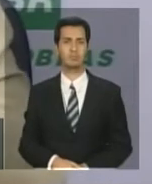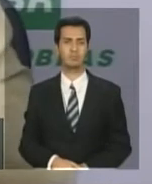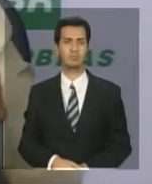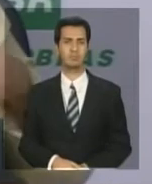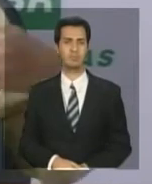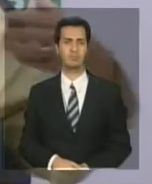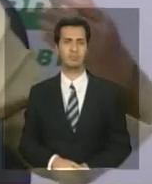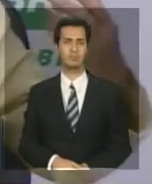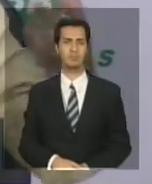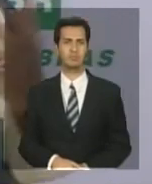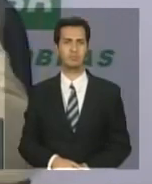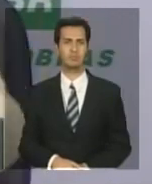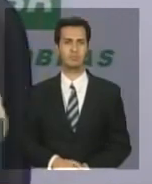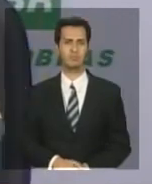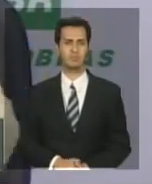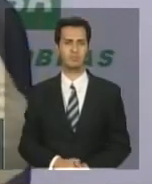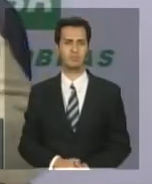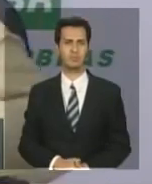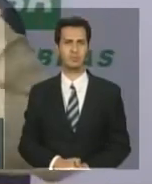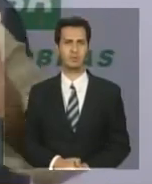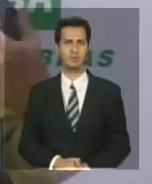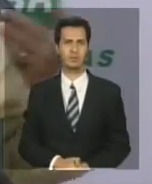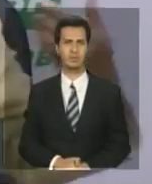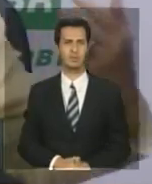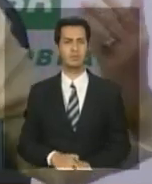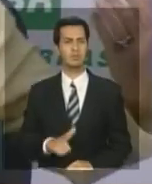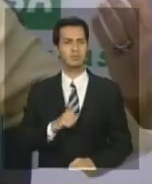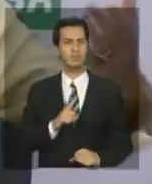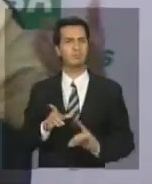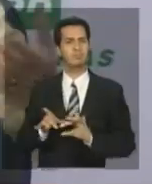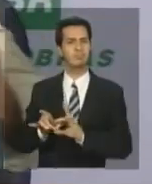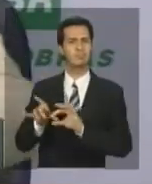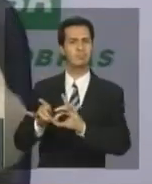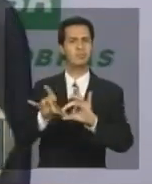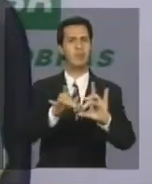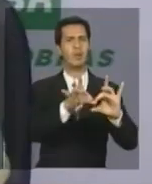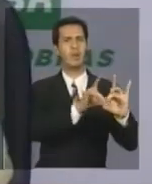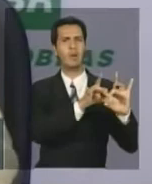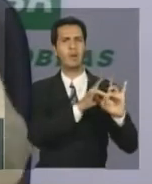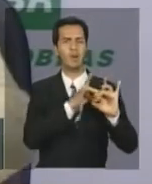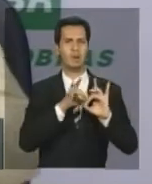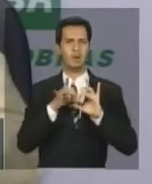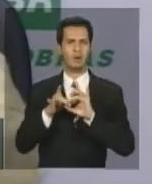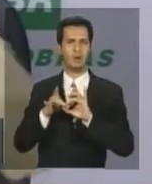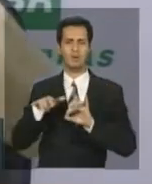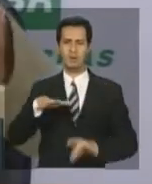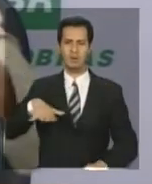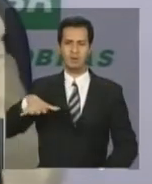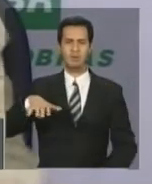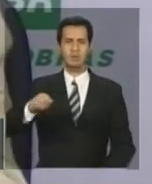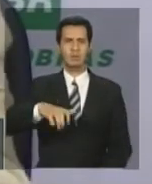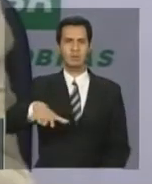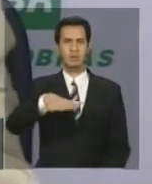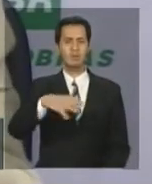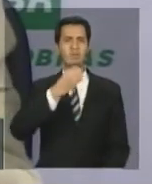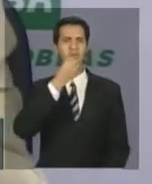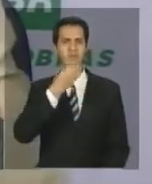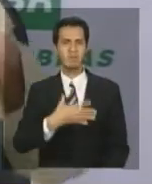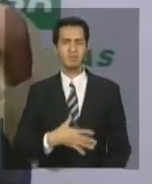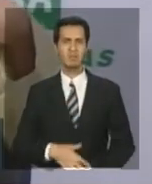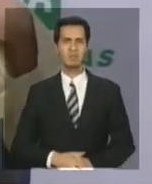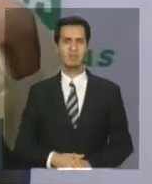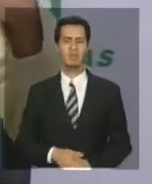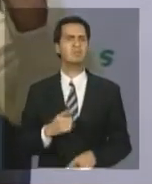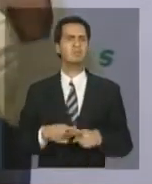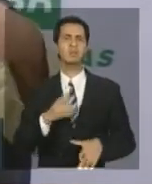e que tem uma grande sinergia com outros campos maduros. E por quê? Em alguns casos,